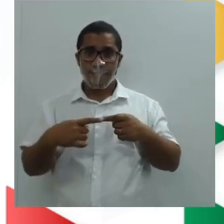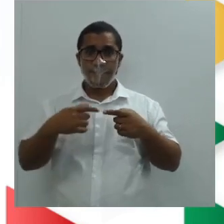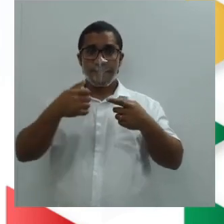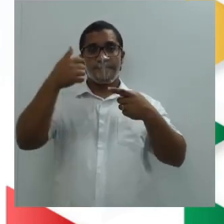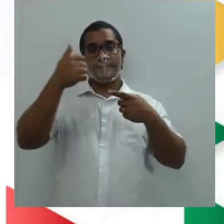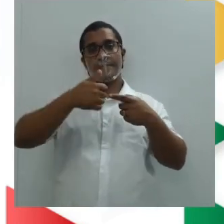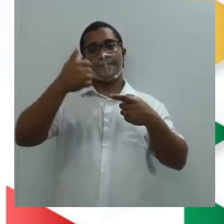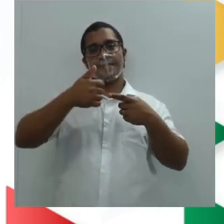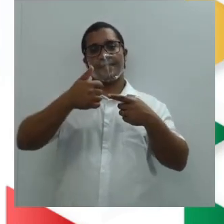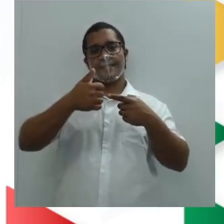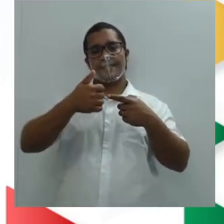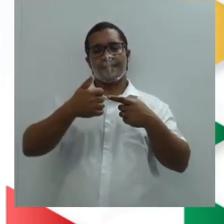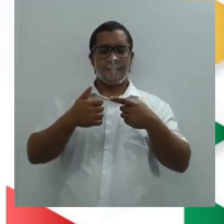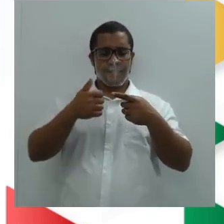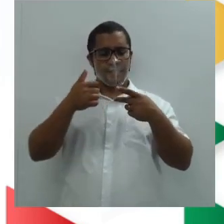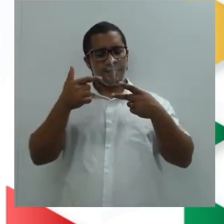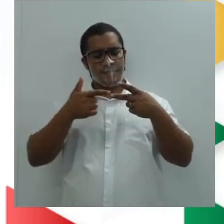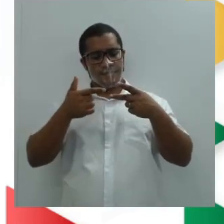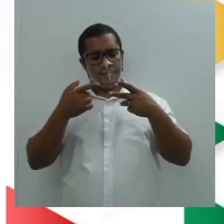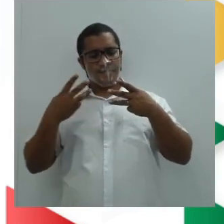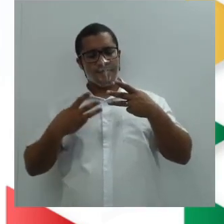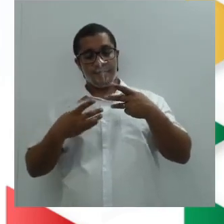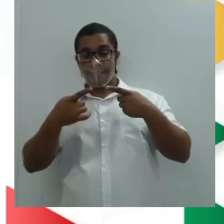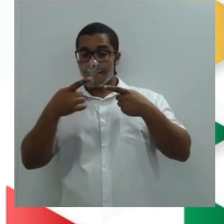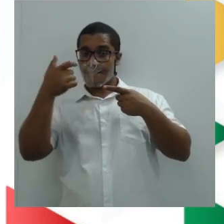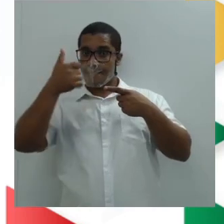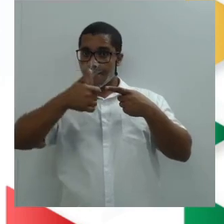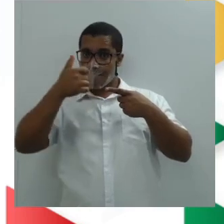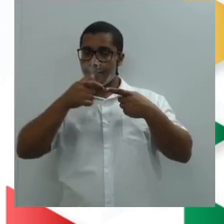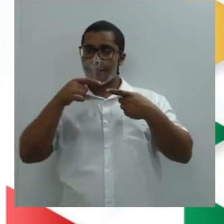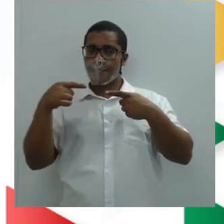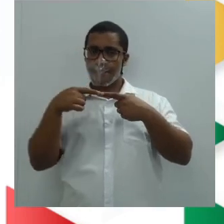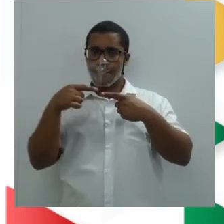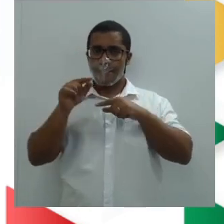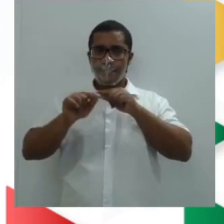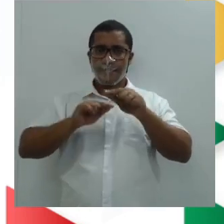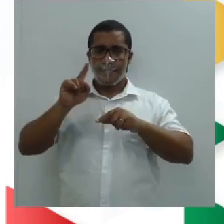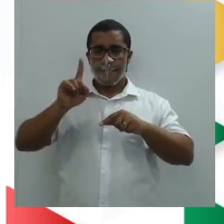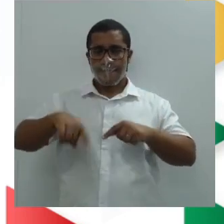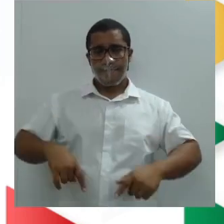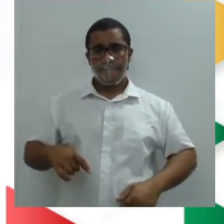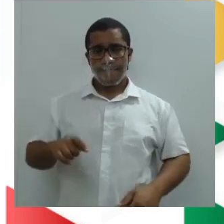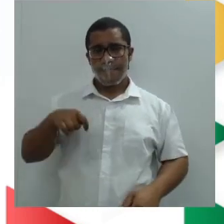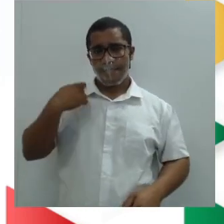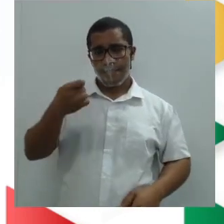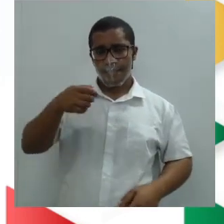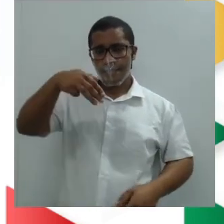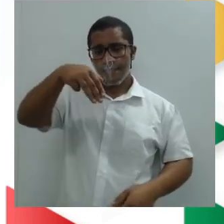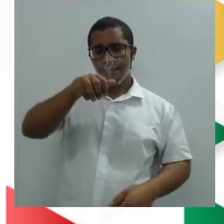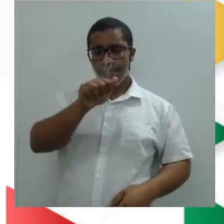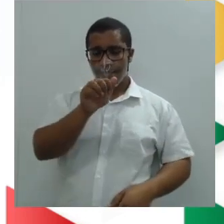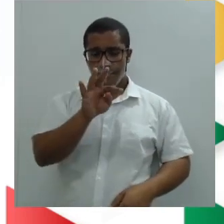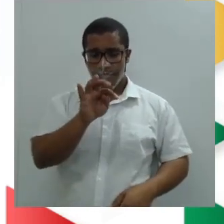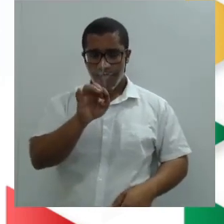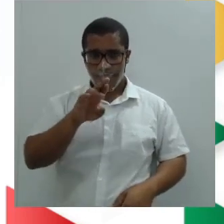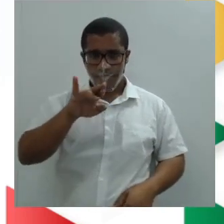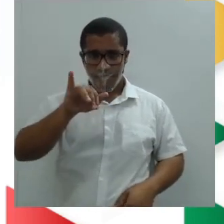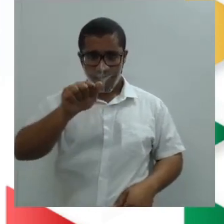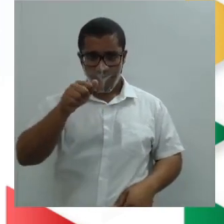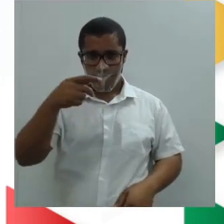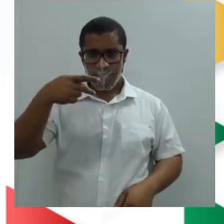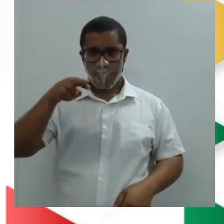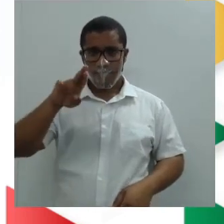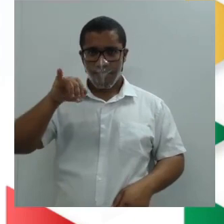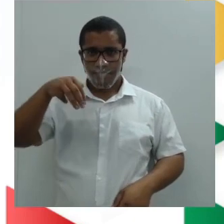primário. Ou a gente pode também dizer que são as chamadas matérias-primas, né? As